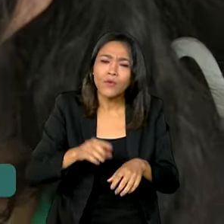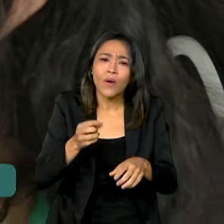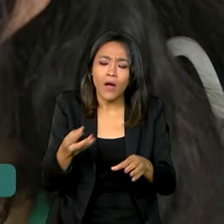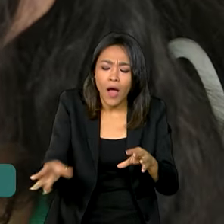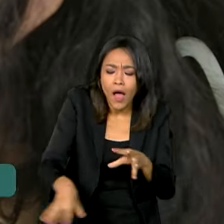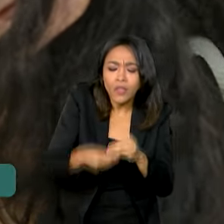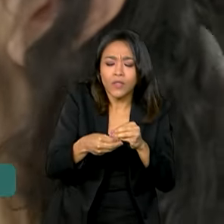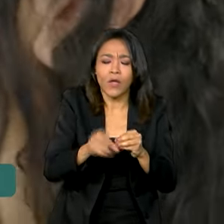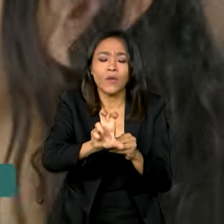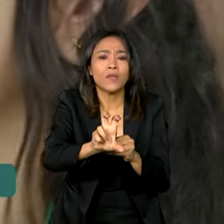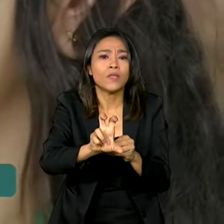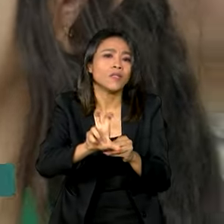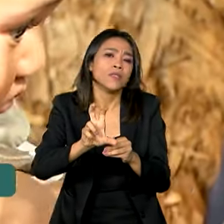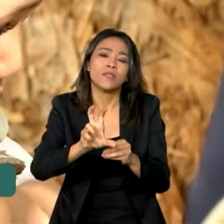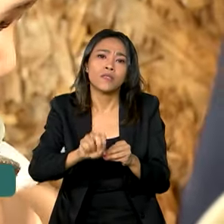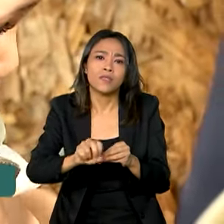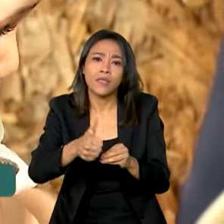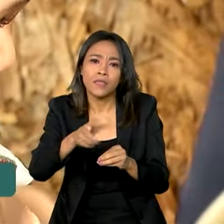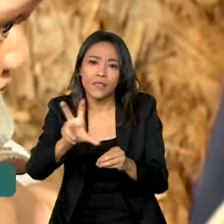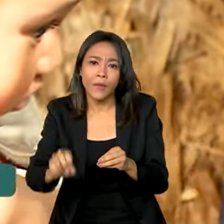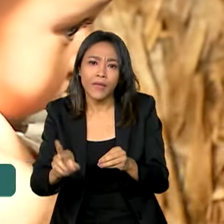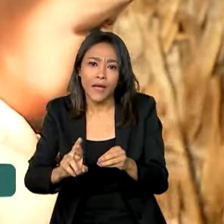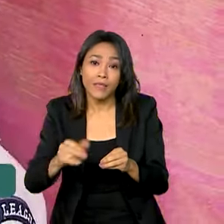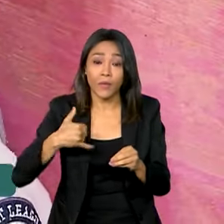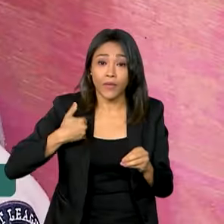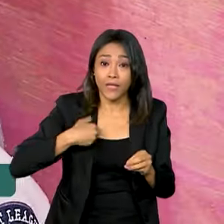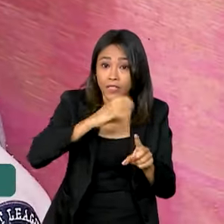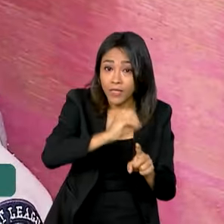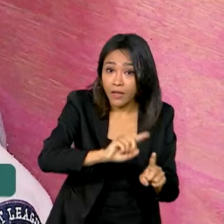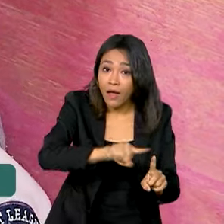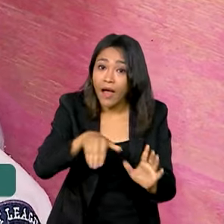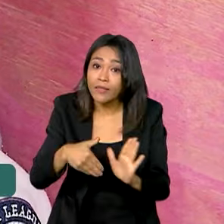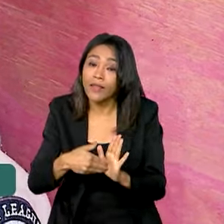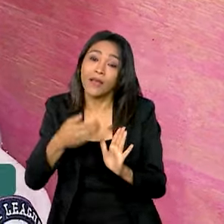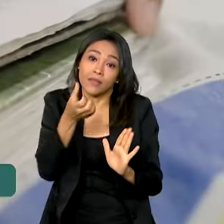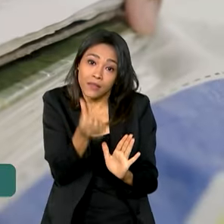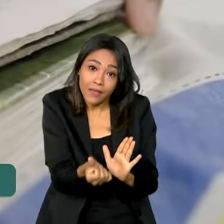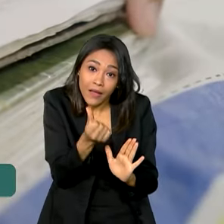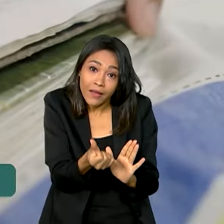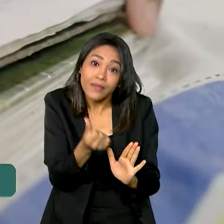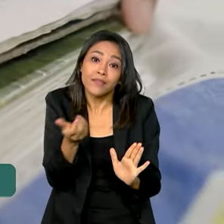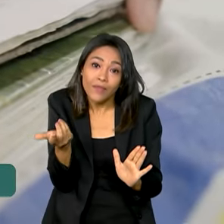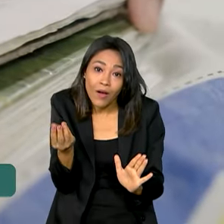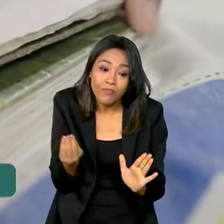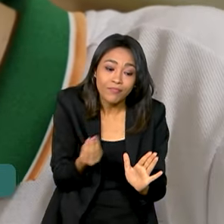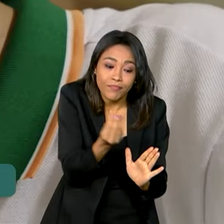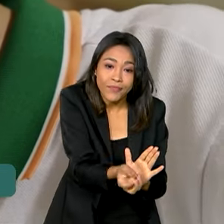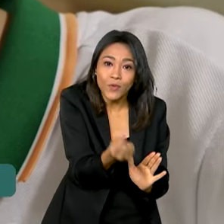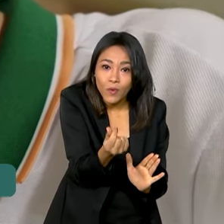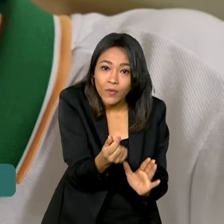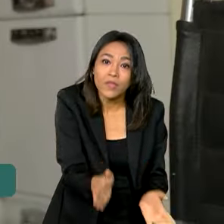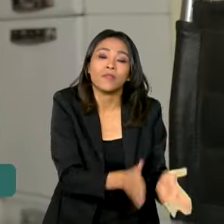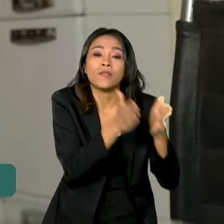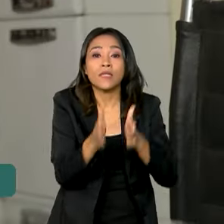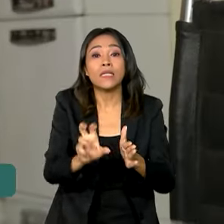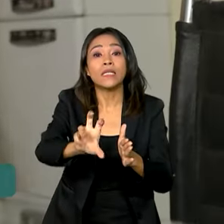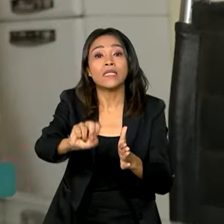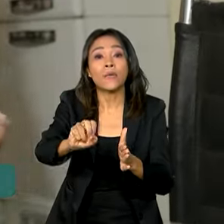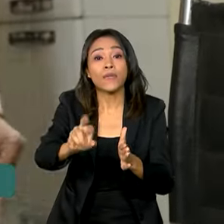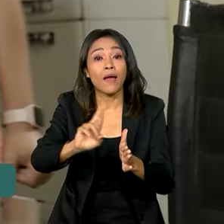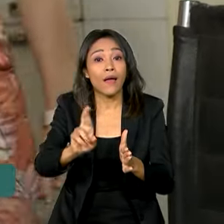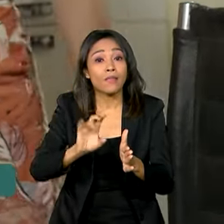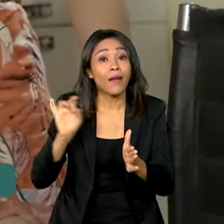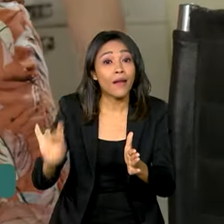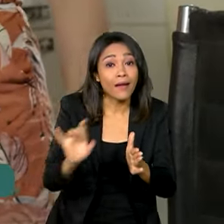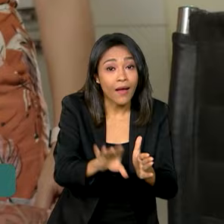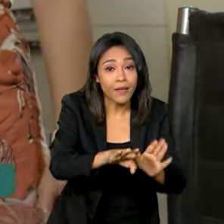R$ 150,00 para cada criança de 0 a 6 anos nas famílias contempladas e R$ 50,00 para cada criança